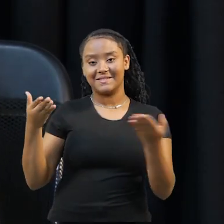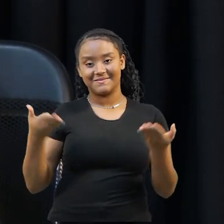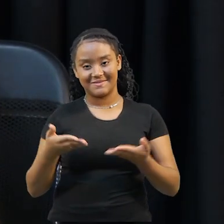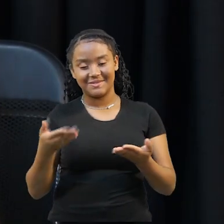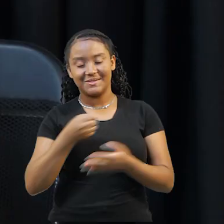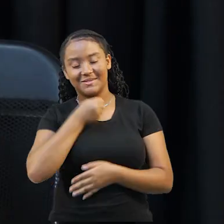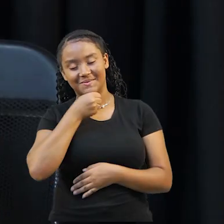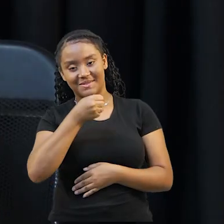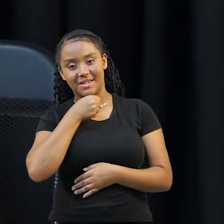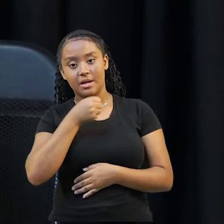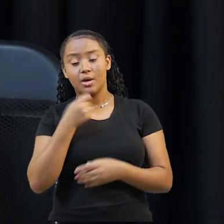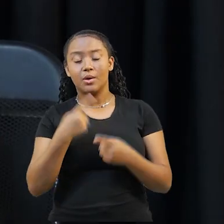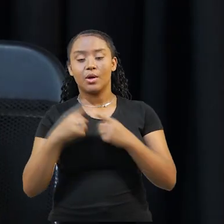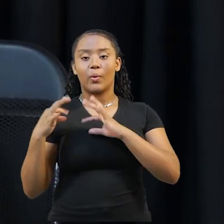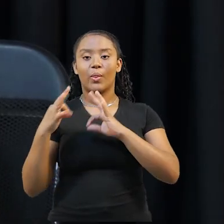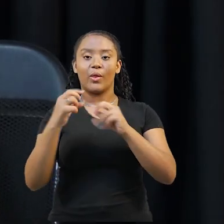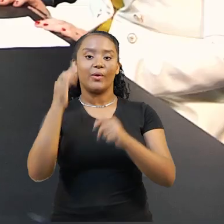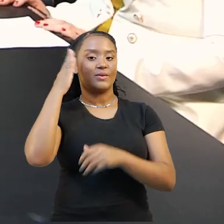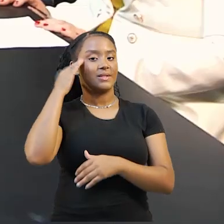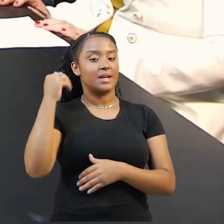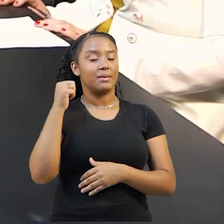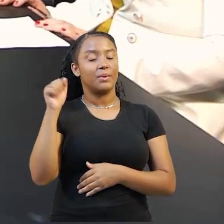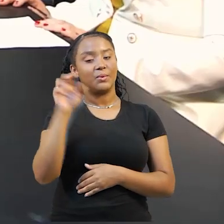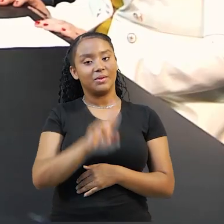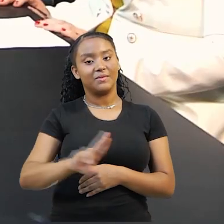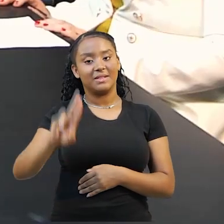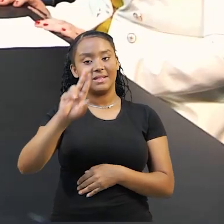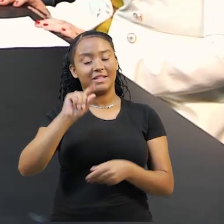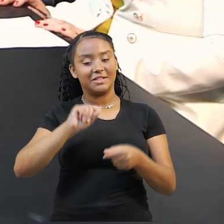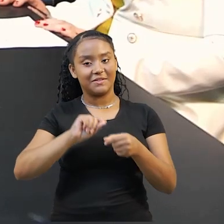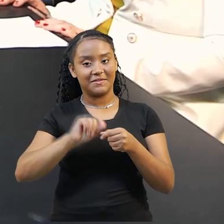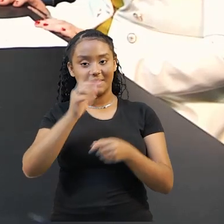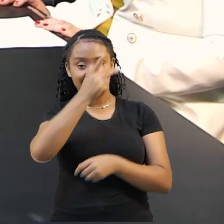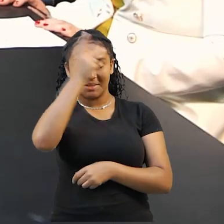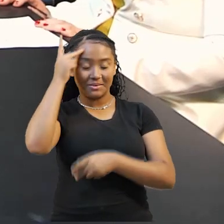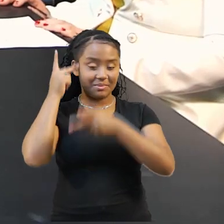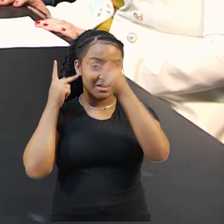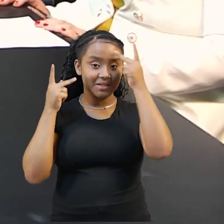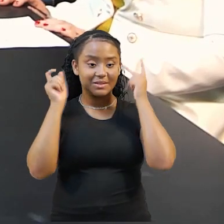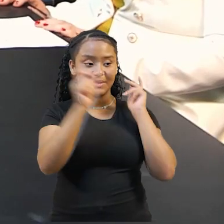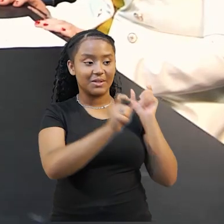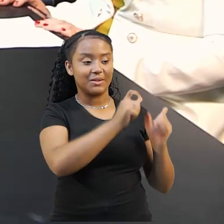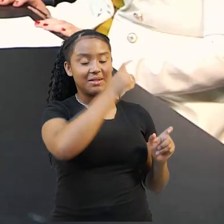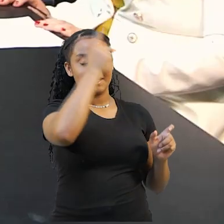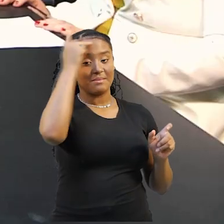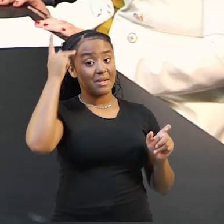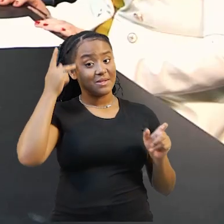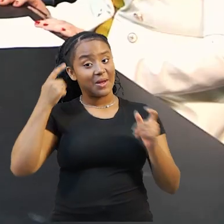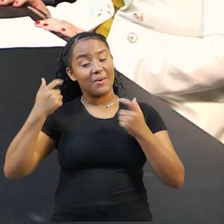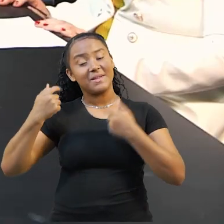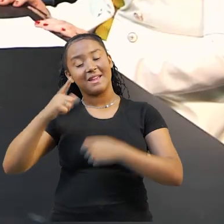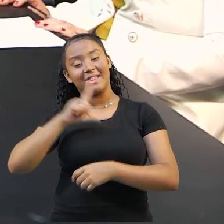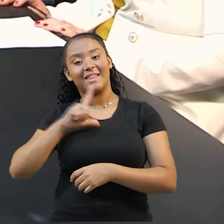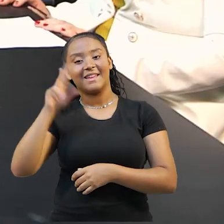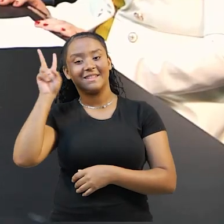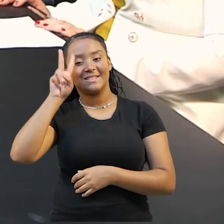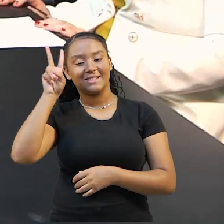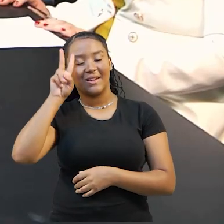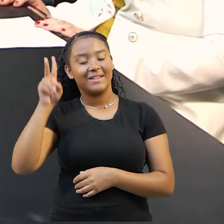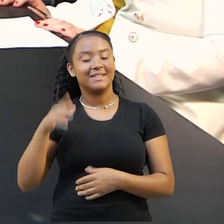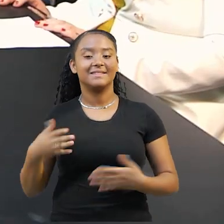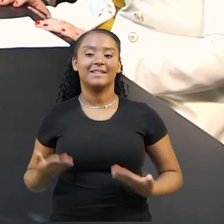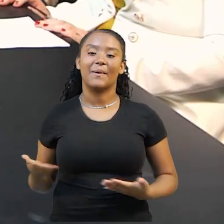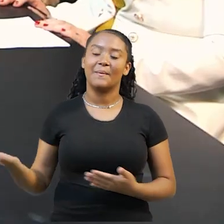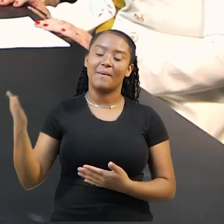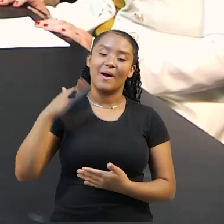todos sabem, uma universidade é feita de gente, Eliane. E gente é feito de histórias, não é isso, Vitor Hugo? Então, bora prosear com